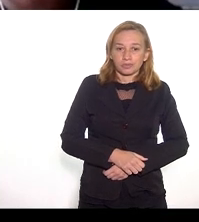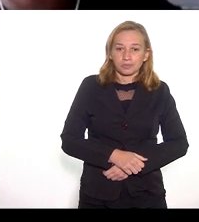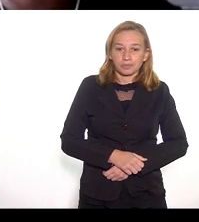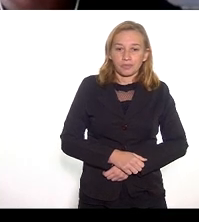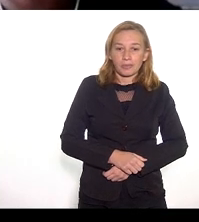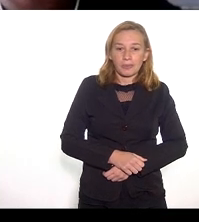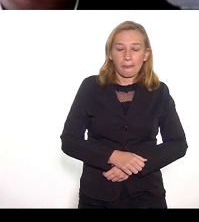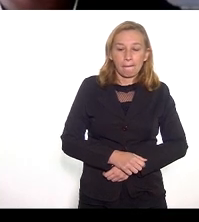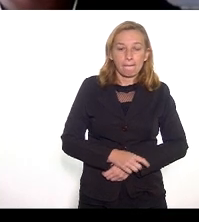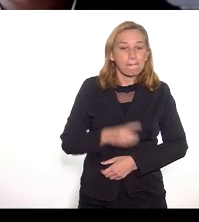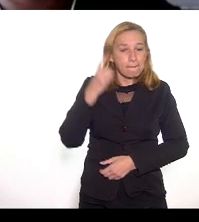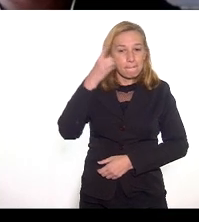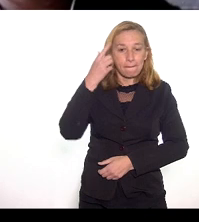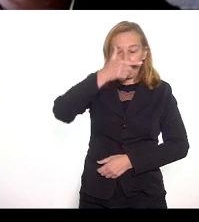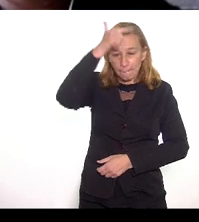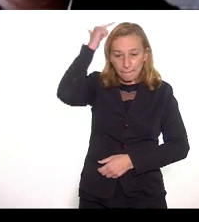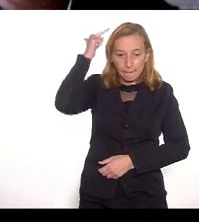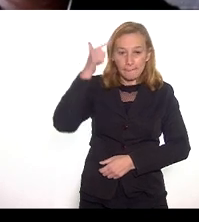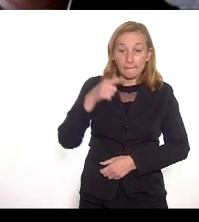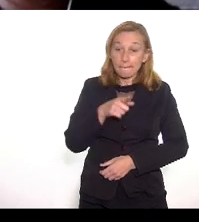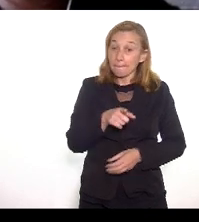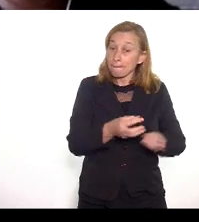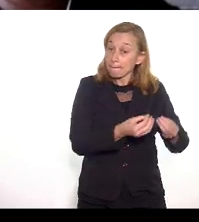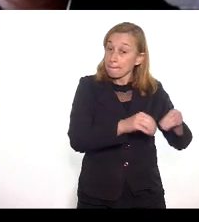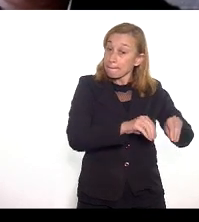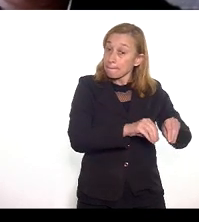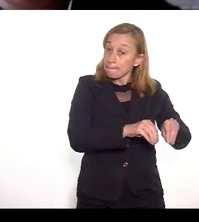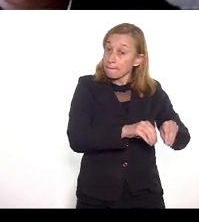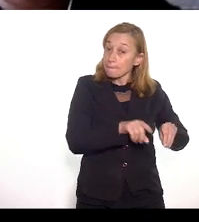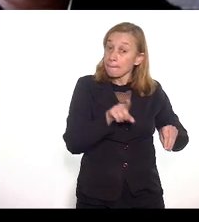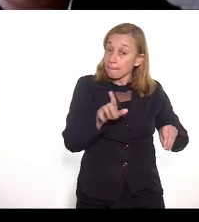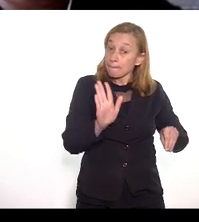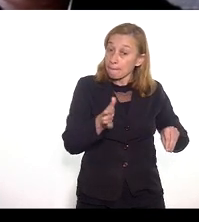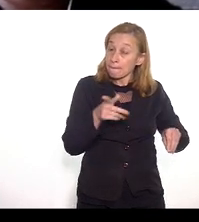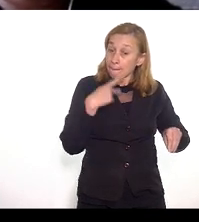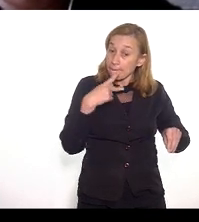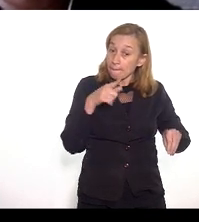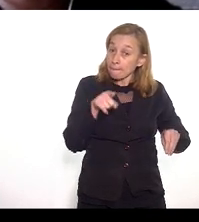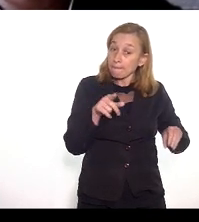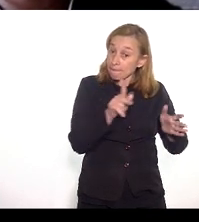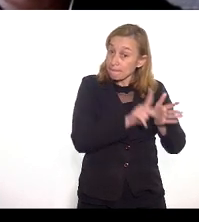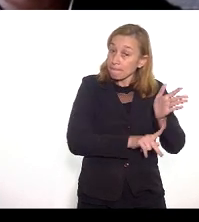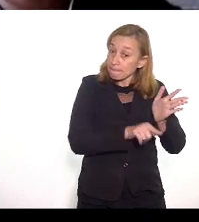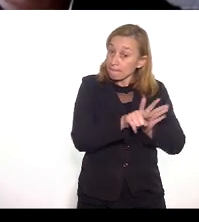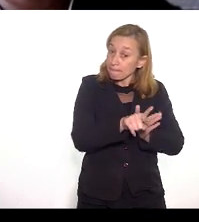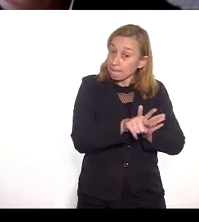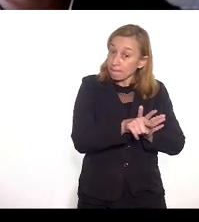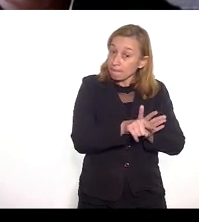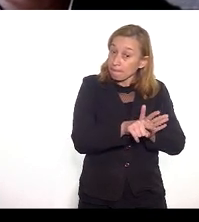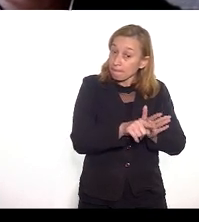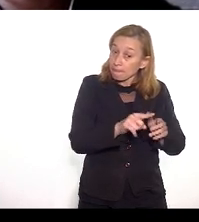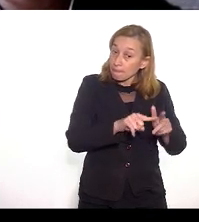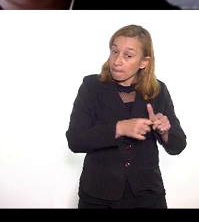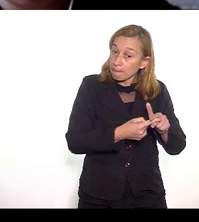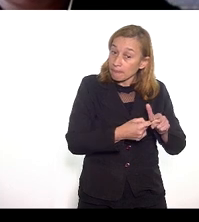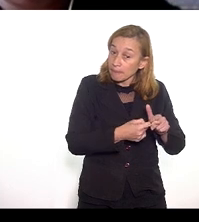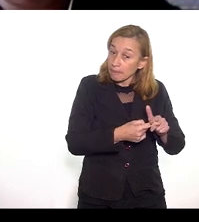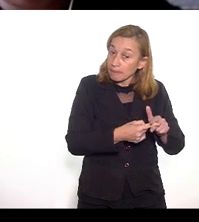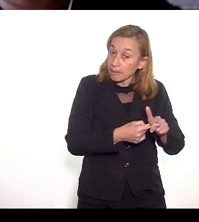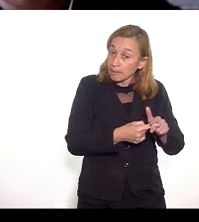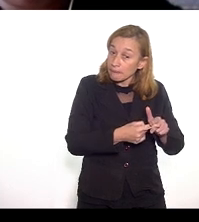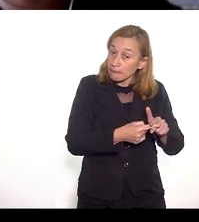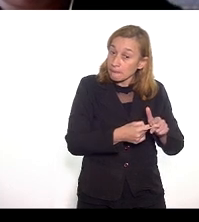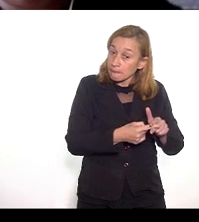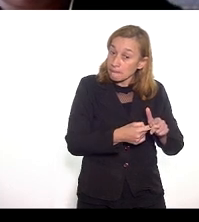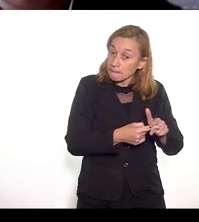Inclusive, Luiz, é prejudicado, porque você já falou, inclusive, sobre esse projeto, sobre a questão de alterar a margem do